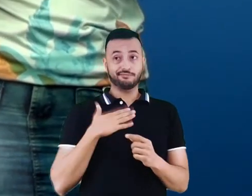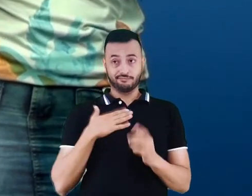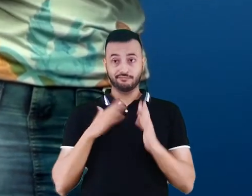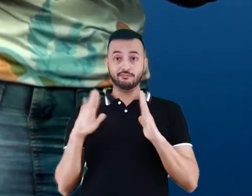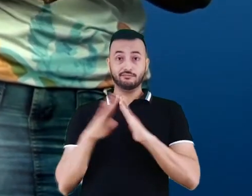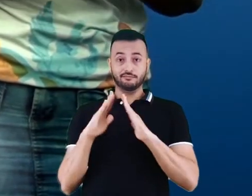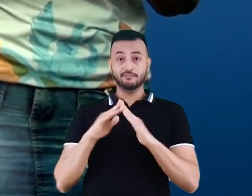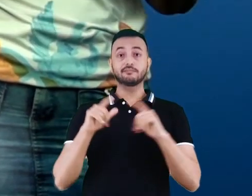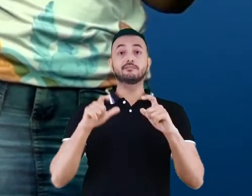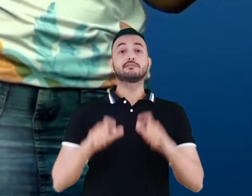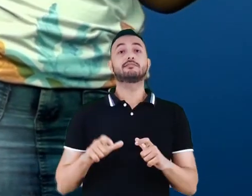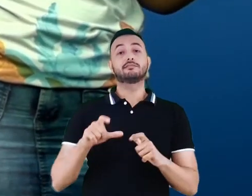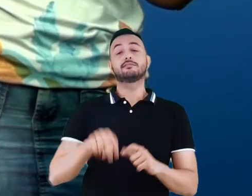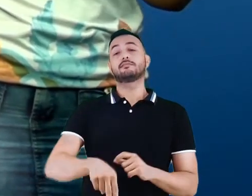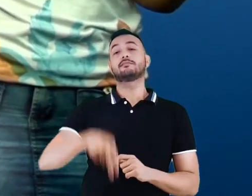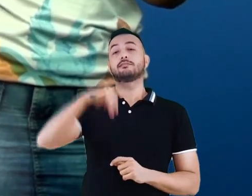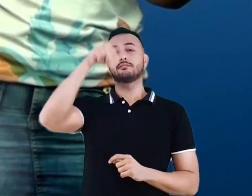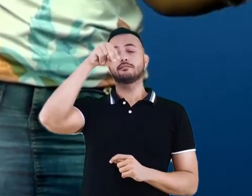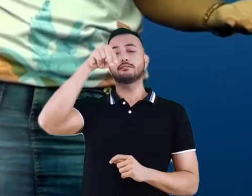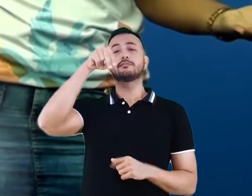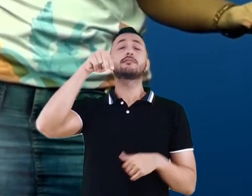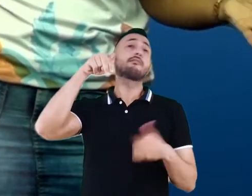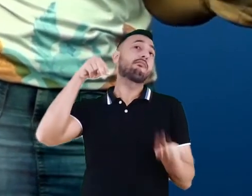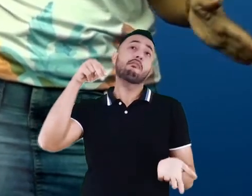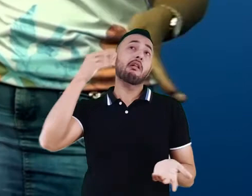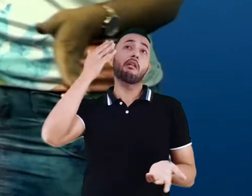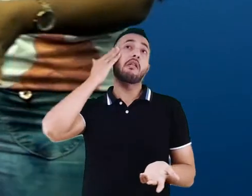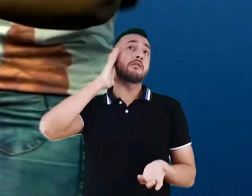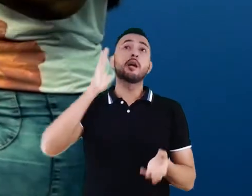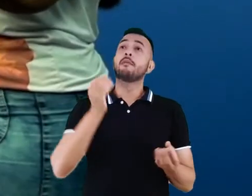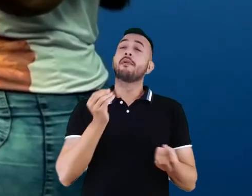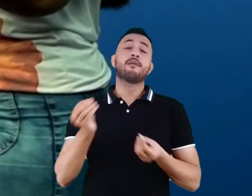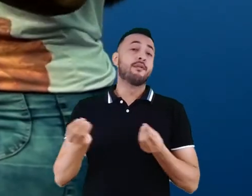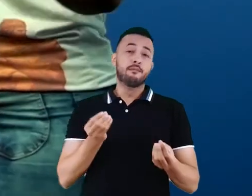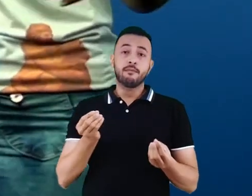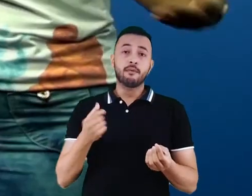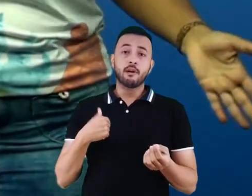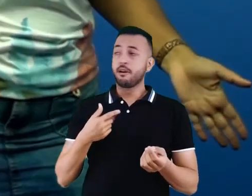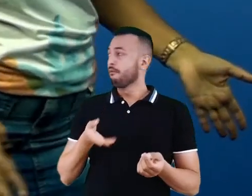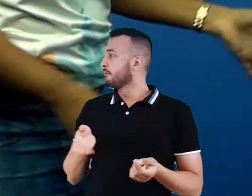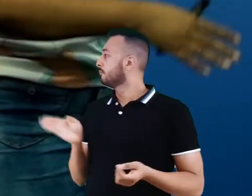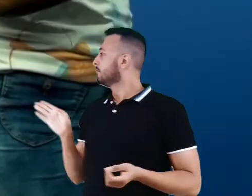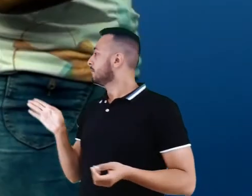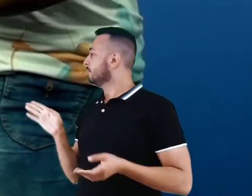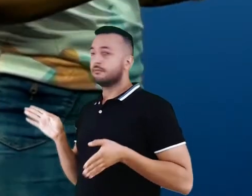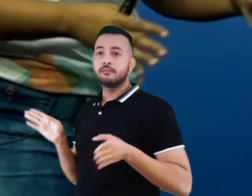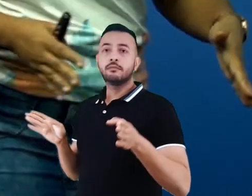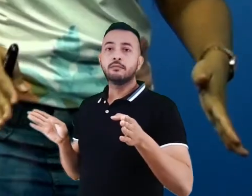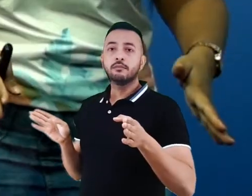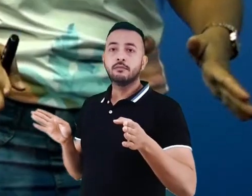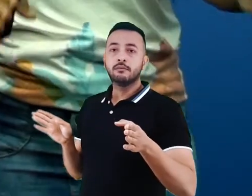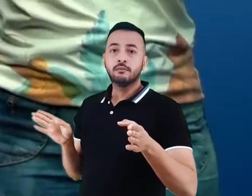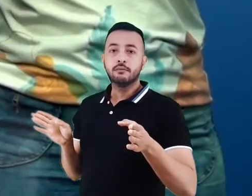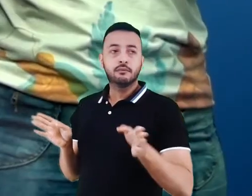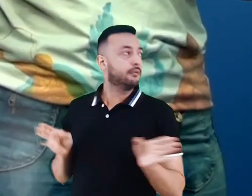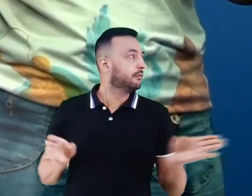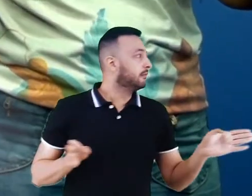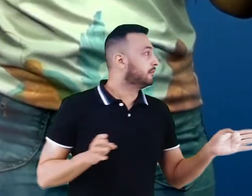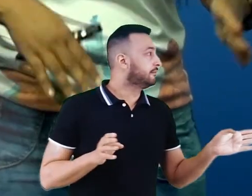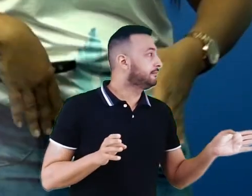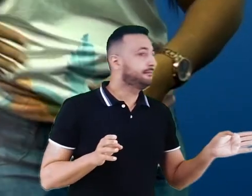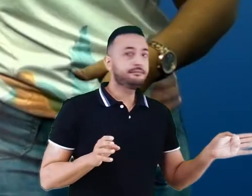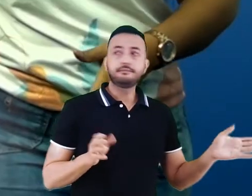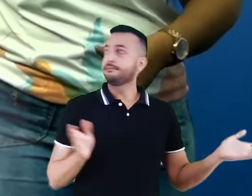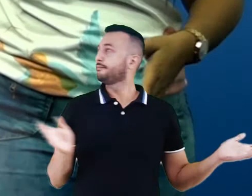norte. Mas eu não sei como chegar lá. Será que eu vou para o lado de cá? Ou vou para lá? Ou eu vou para